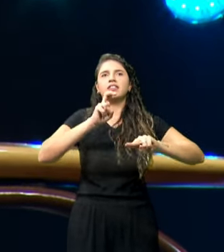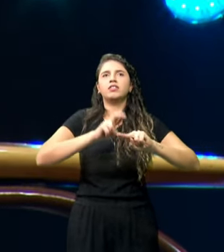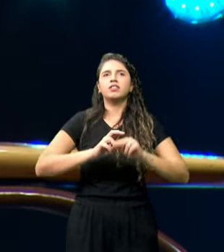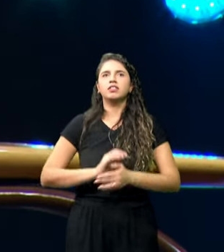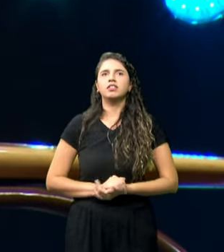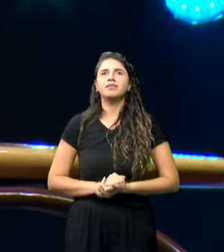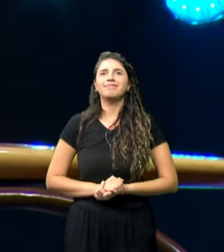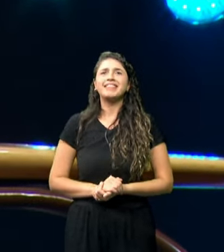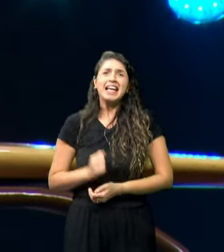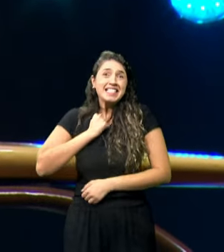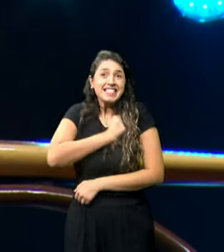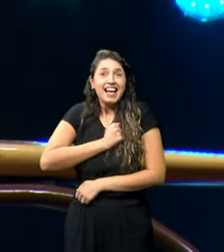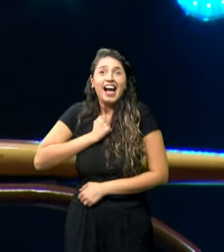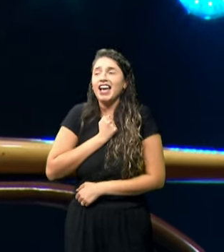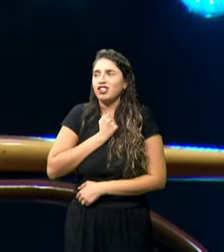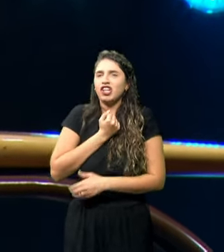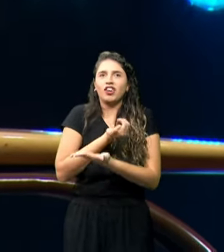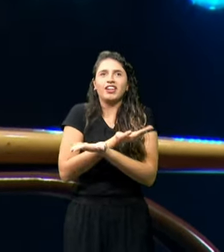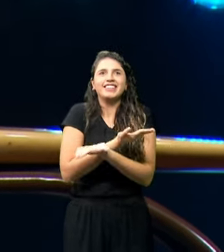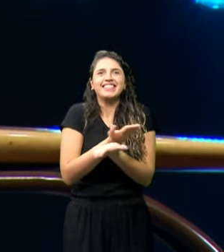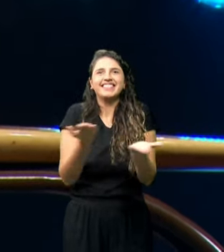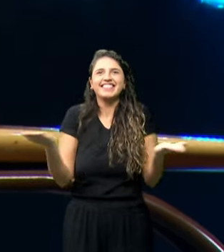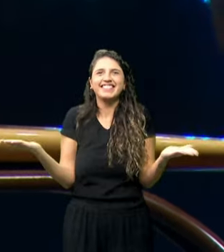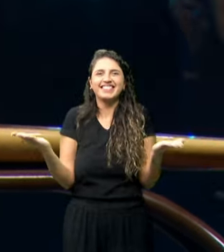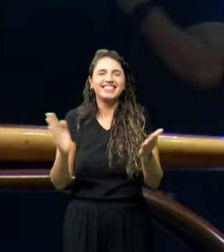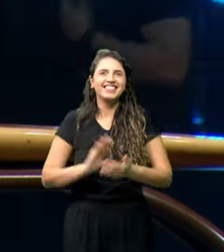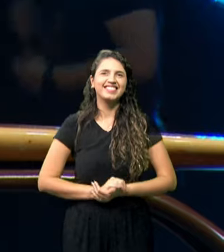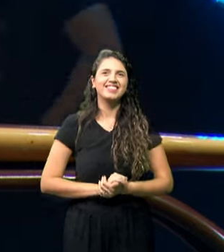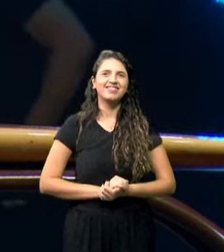Que saudades que eu tô de vocês.